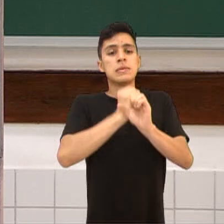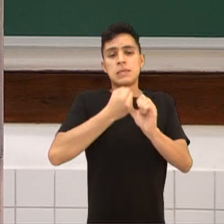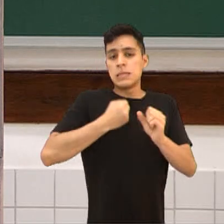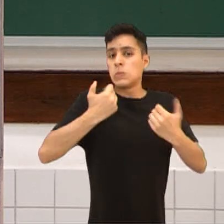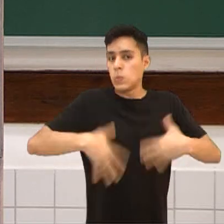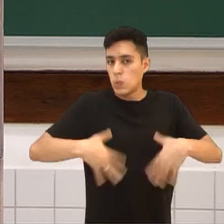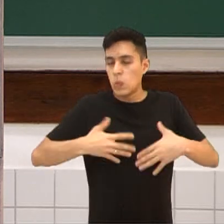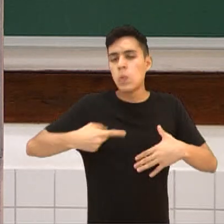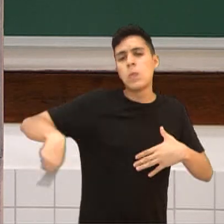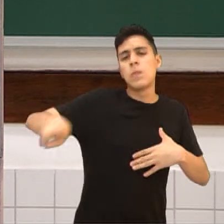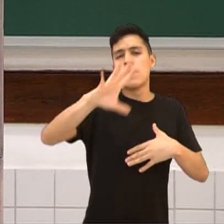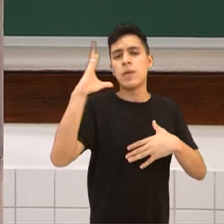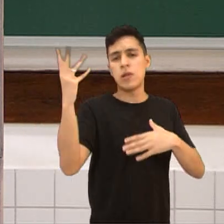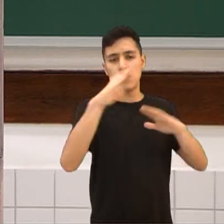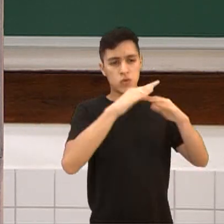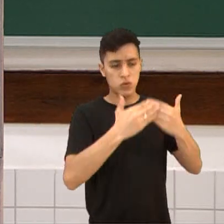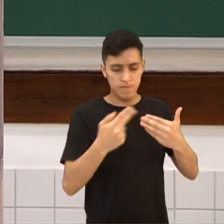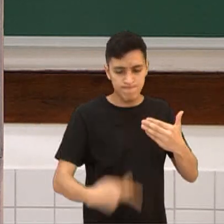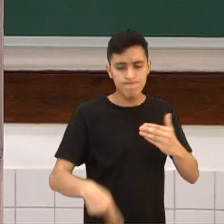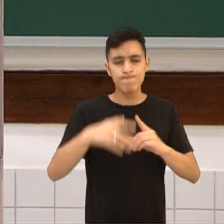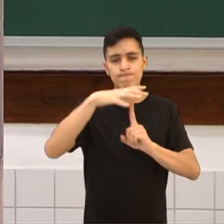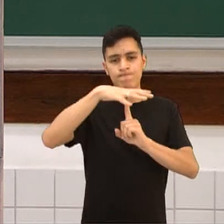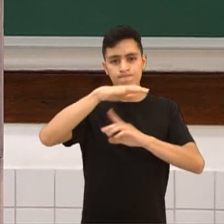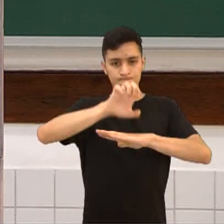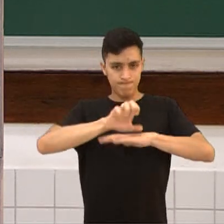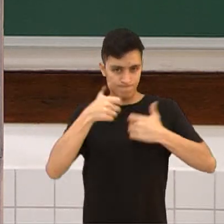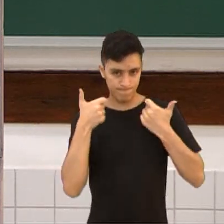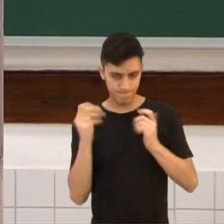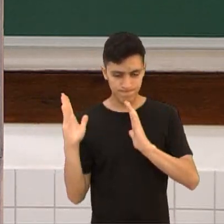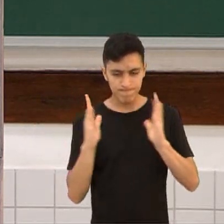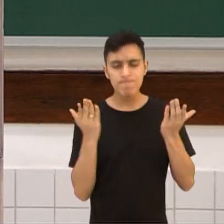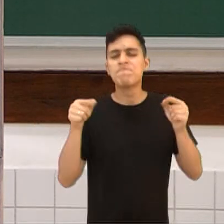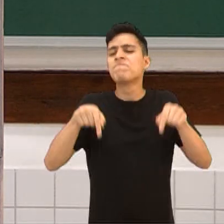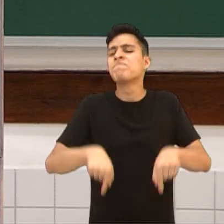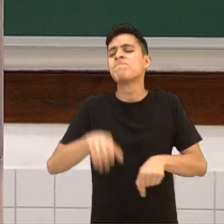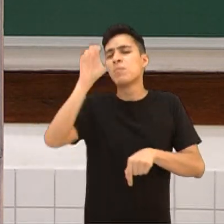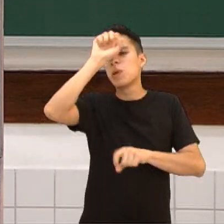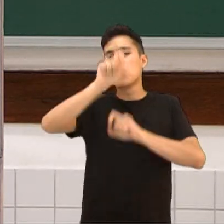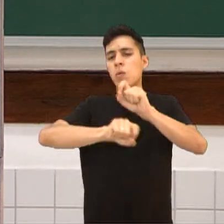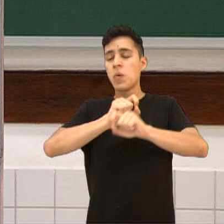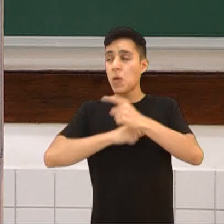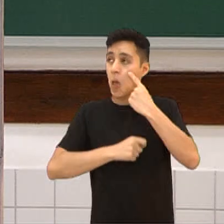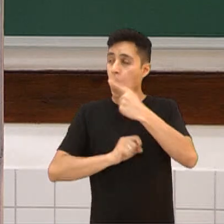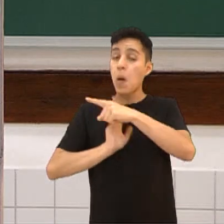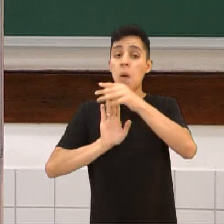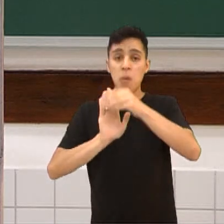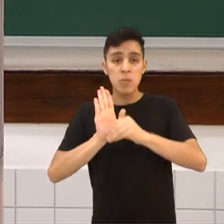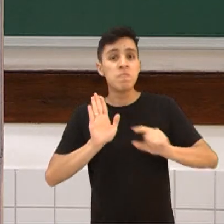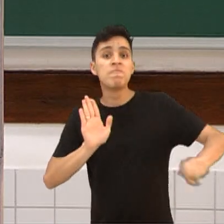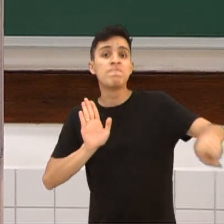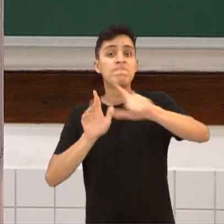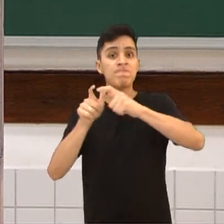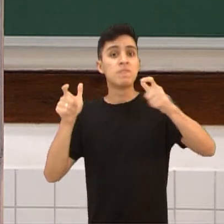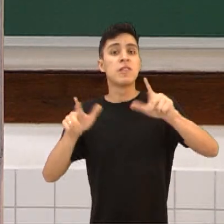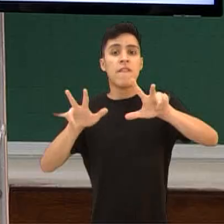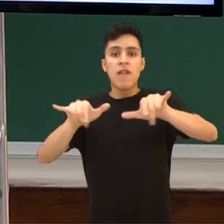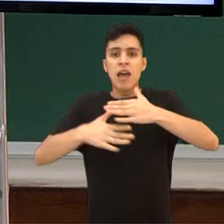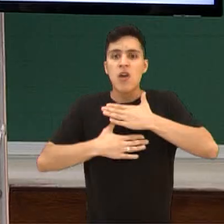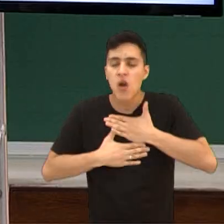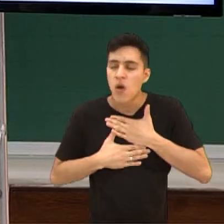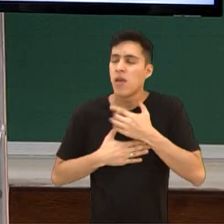pontos para todas as escolas do estado, tá, pessoal? O que a gente vai aprender na aula de hoje? Muita gente vai gostar. Música